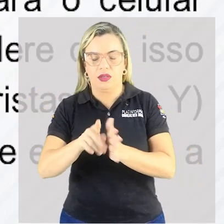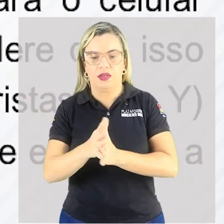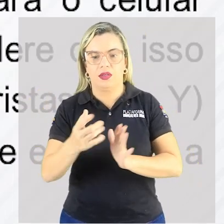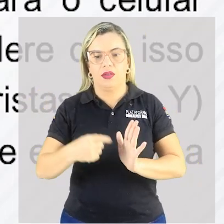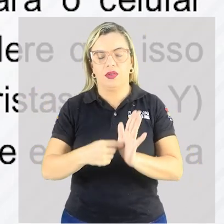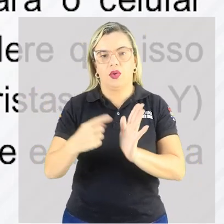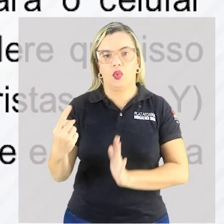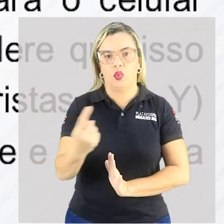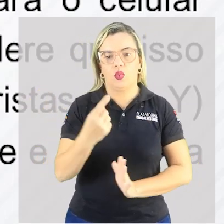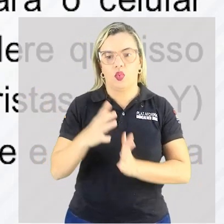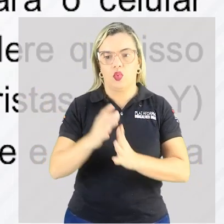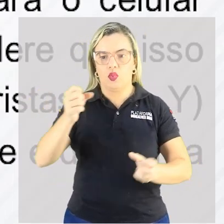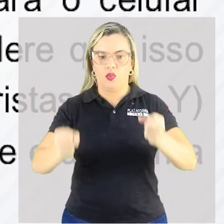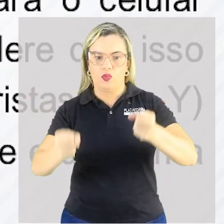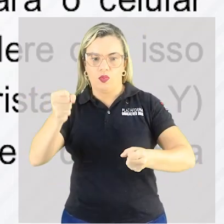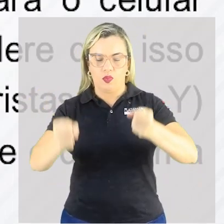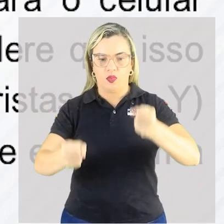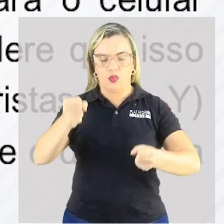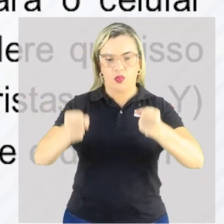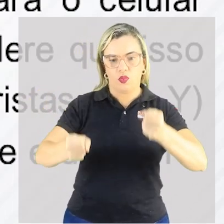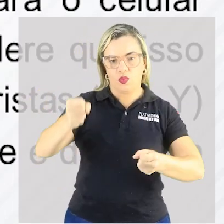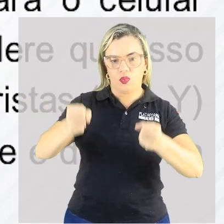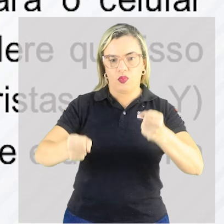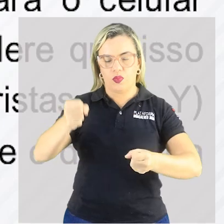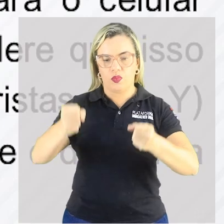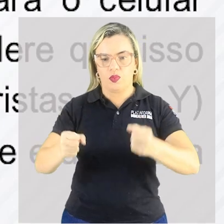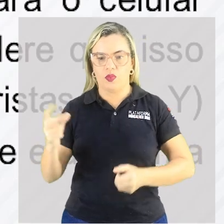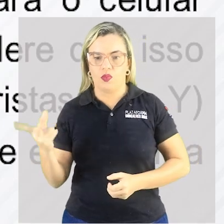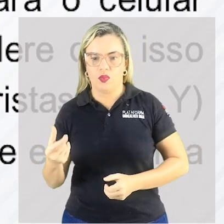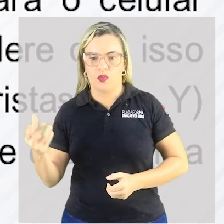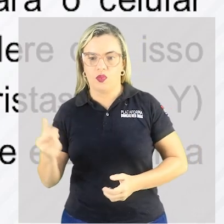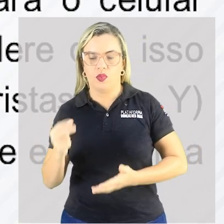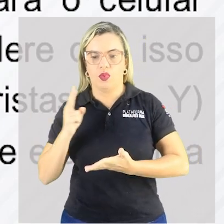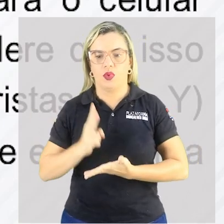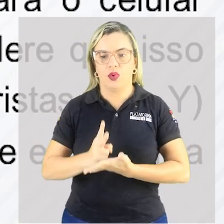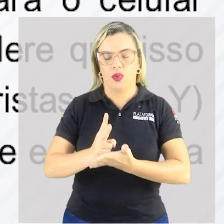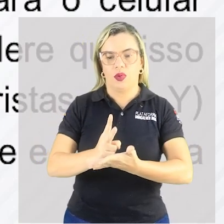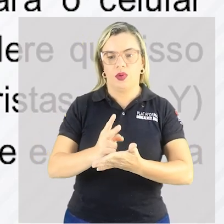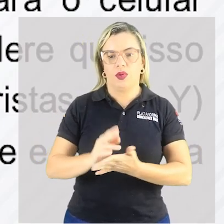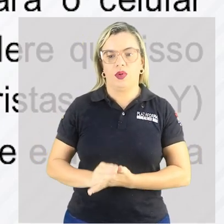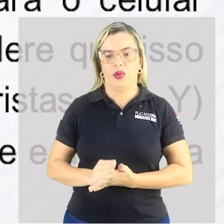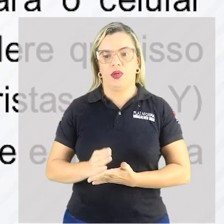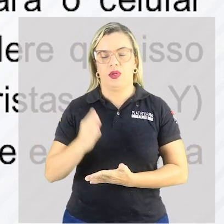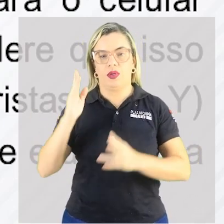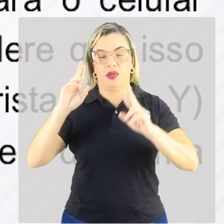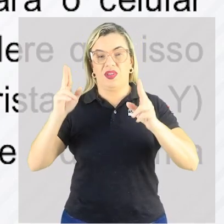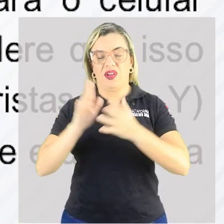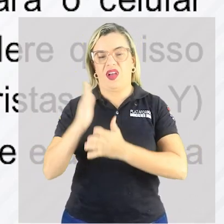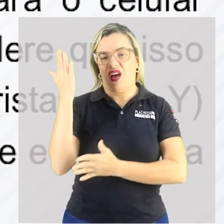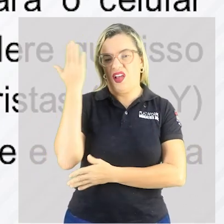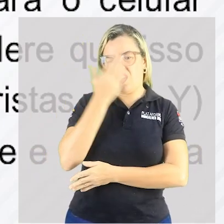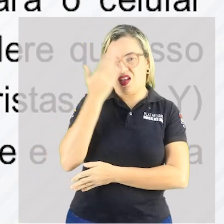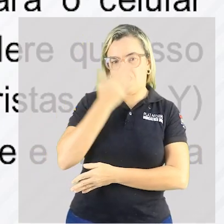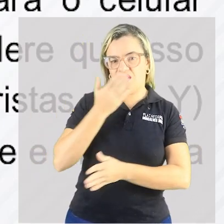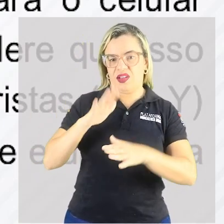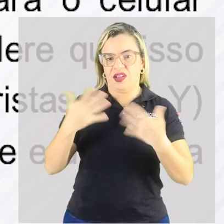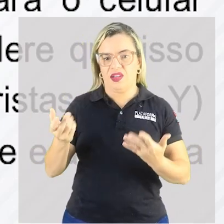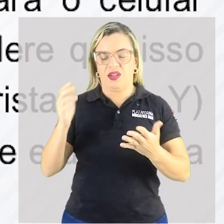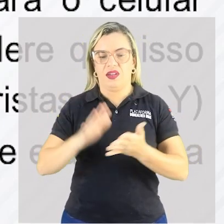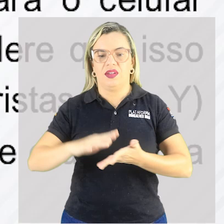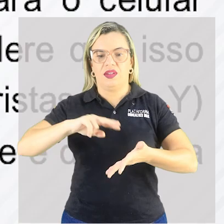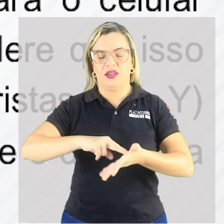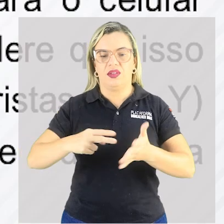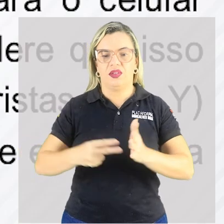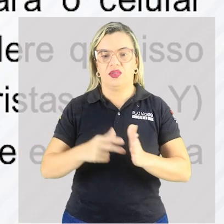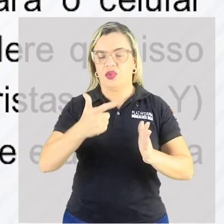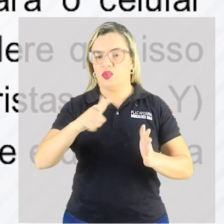que um motorista que dirige um carro a uma velocidade constante percorre às cegas, isto é,